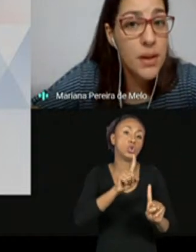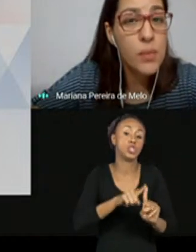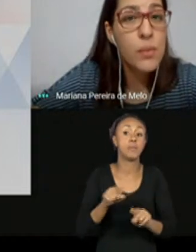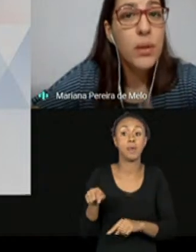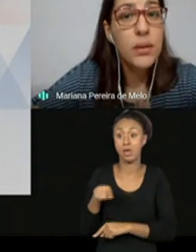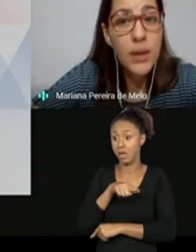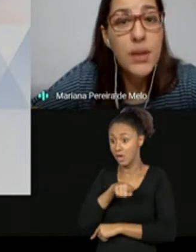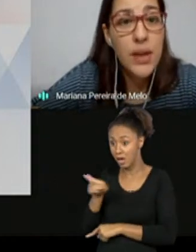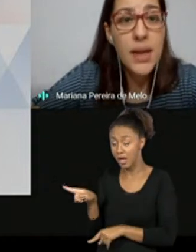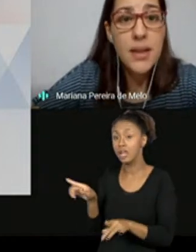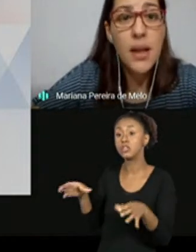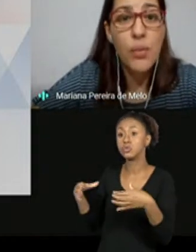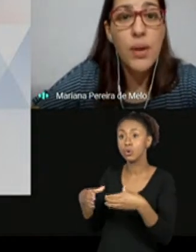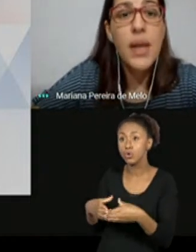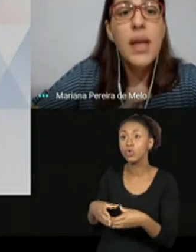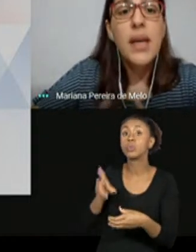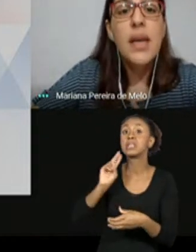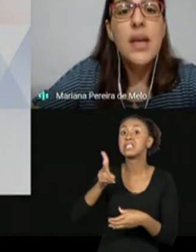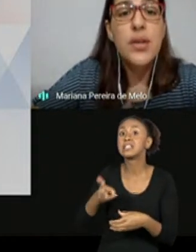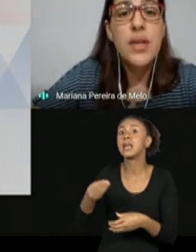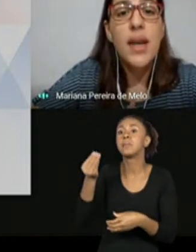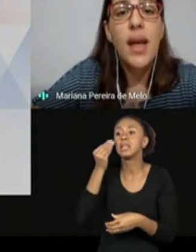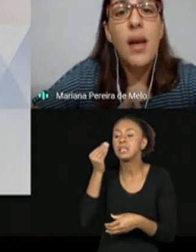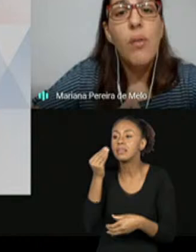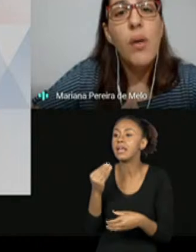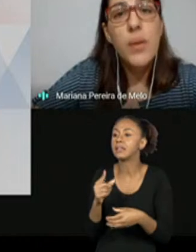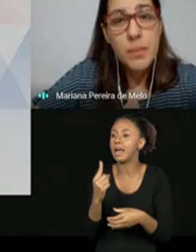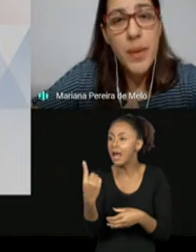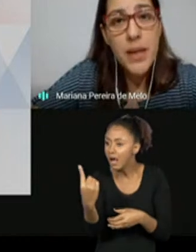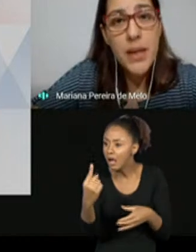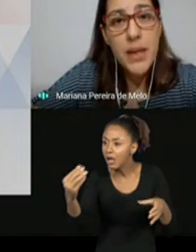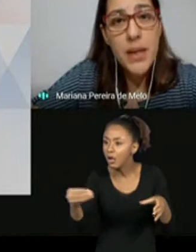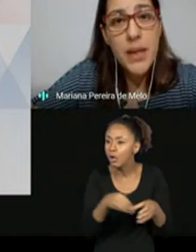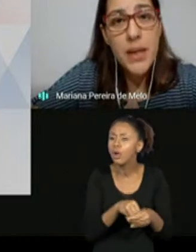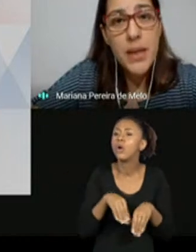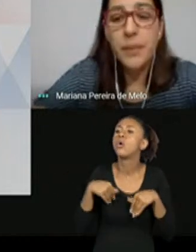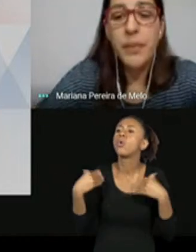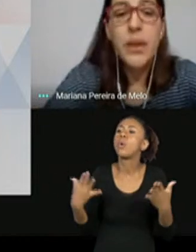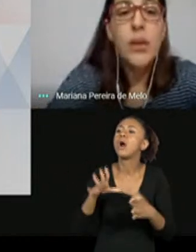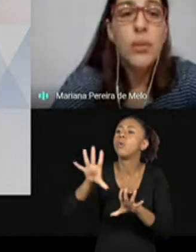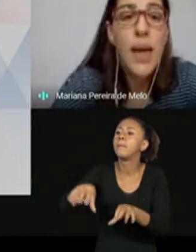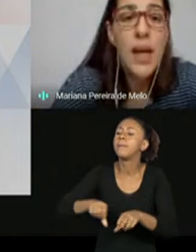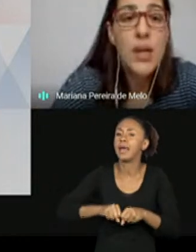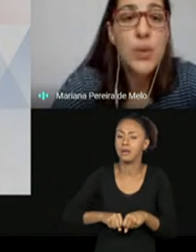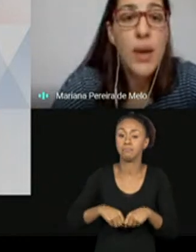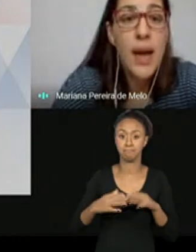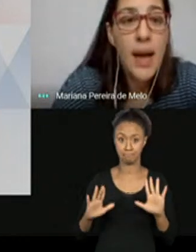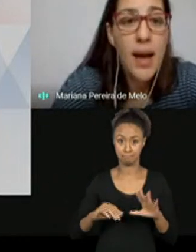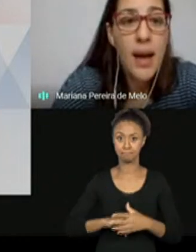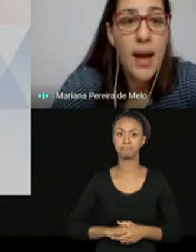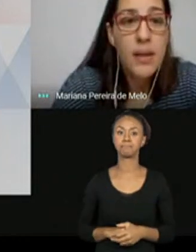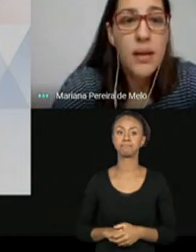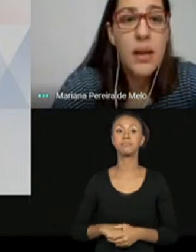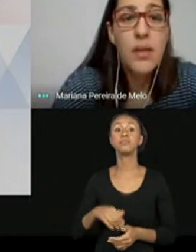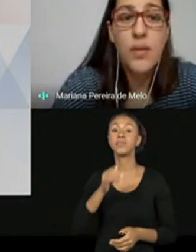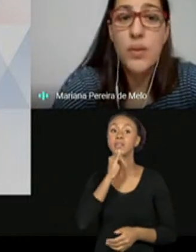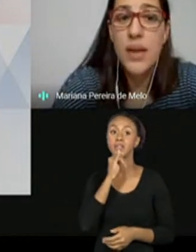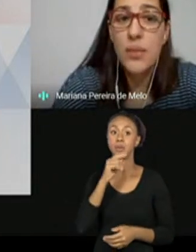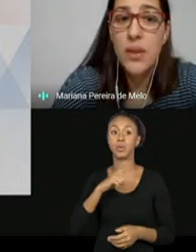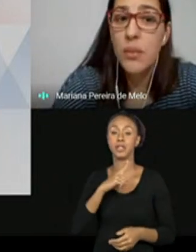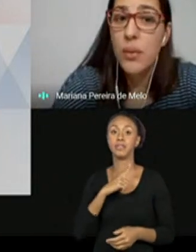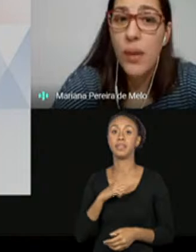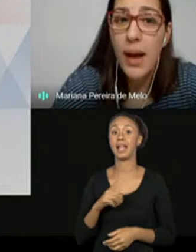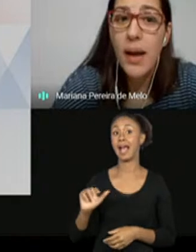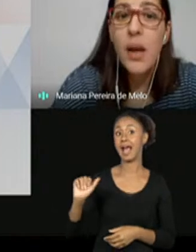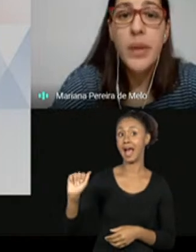reposição, 3 jacarés da lagoa. E registrar qual espécie capturada. Então, no caso A, eu vou